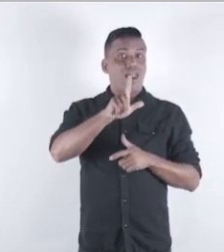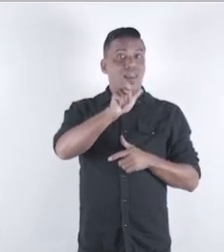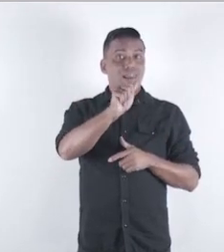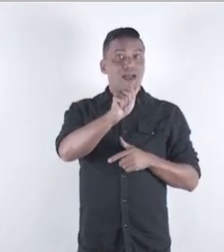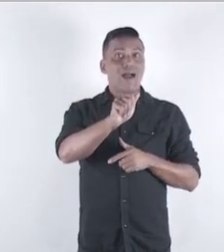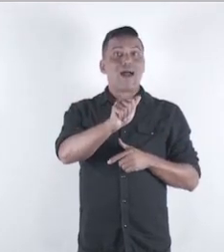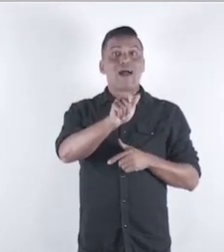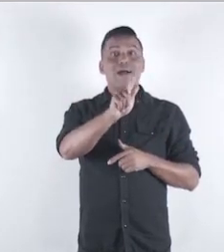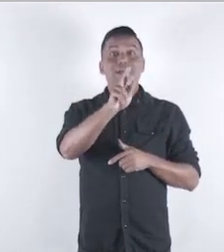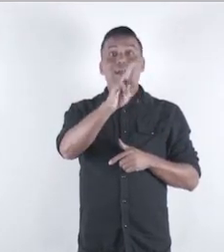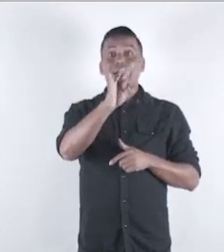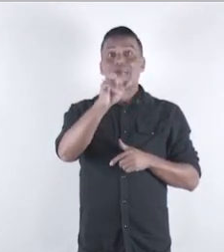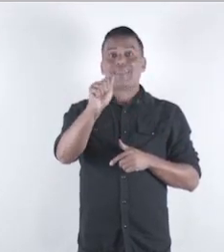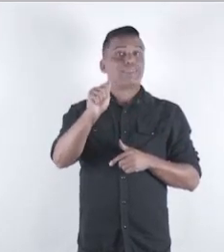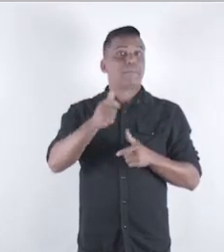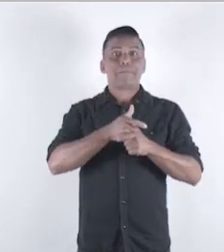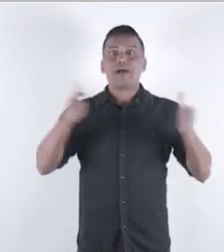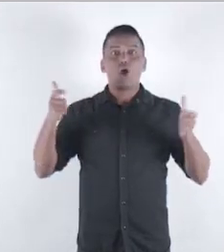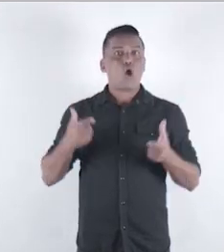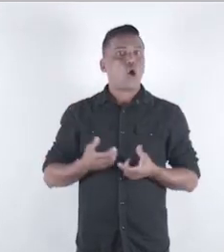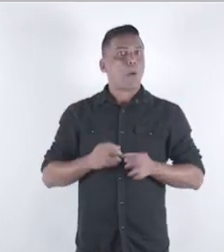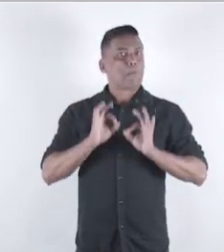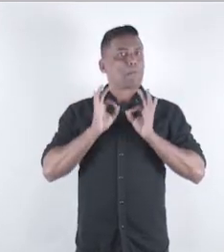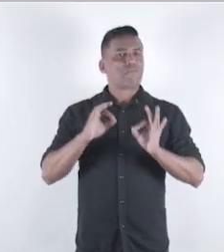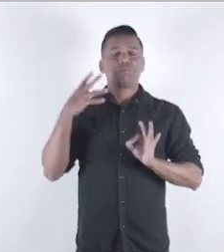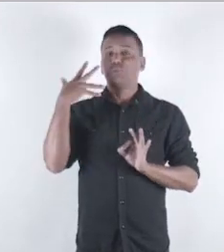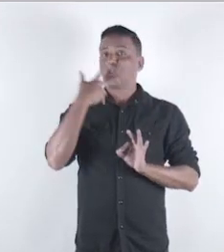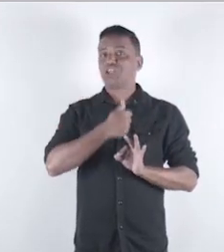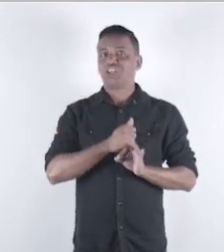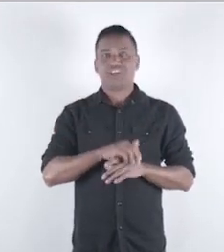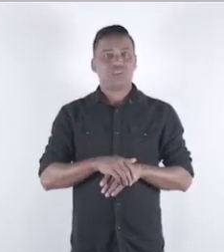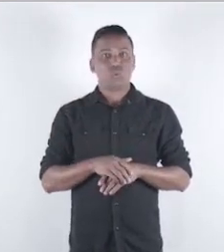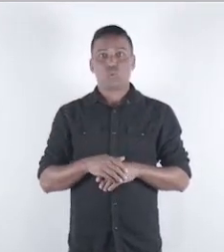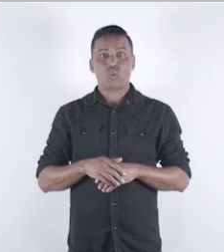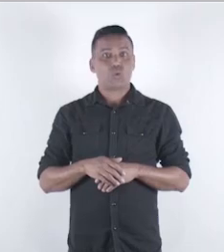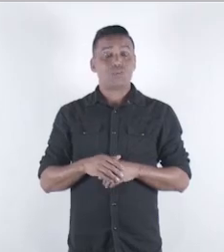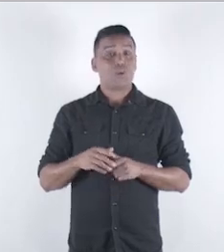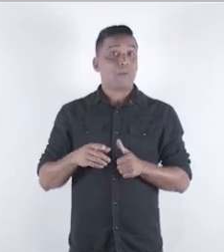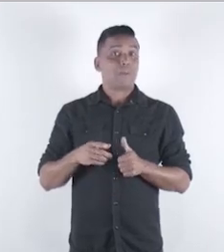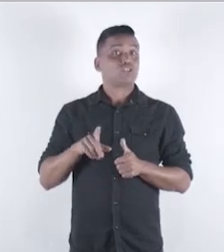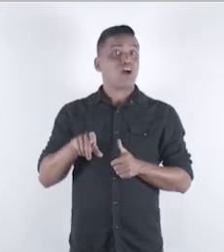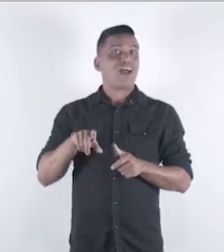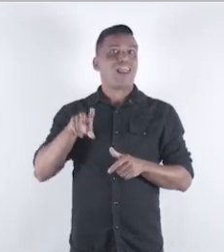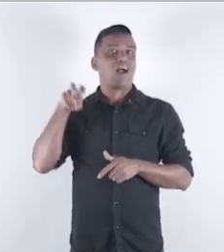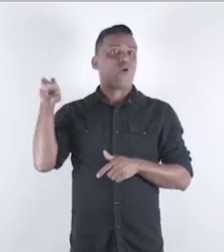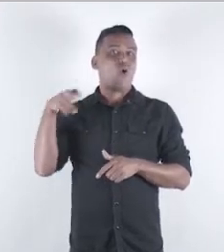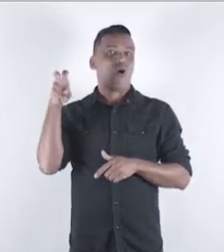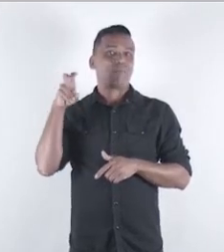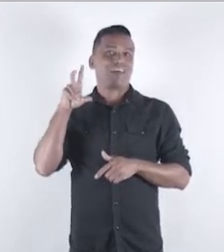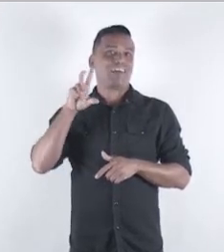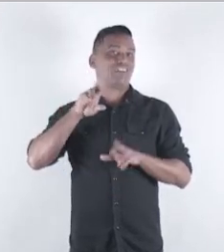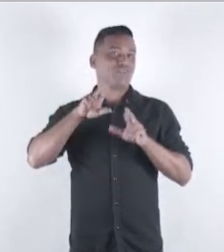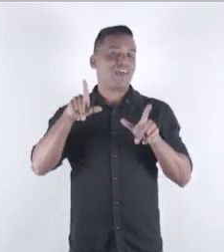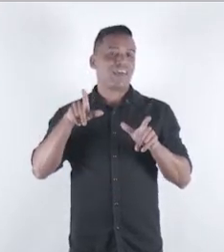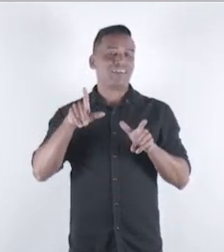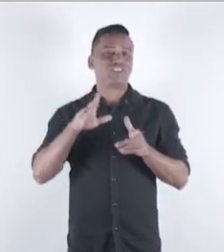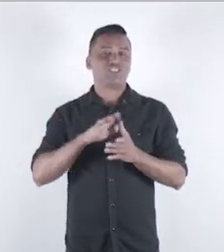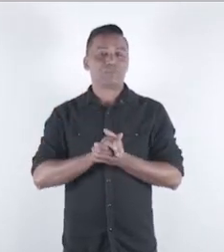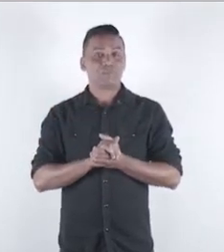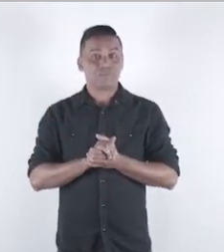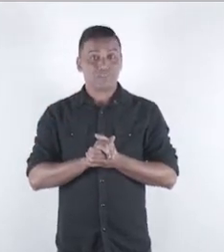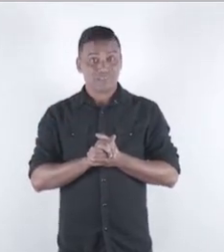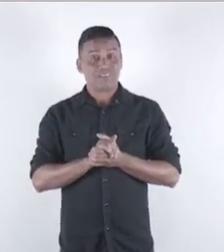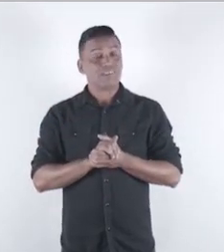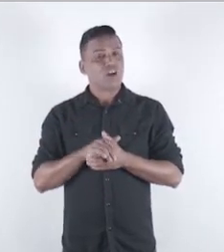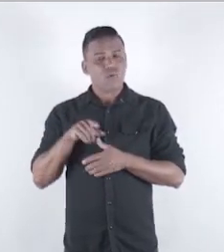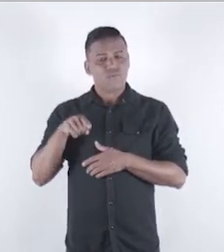linda lagarta que ela já viu na vida. Afinal de contas, é a única que ela já viu, mas é uma cobra. E a cobra, vendo